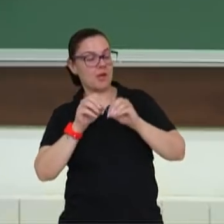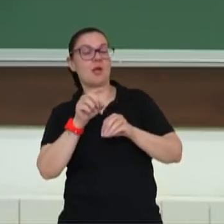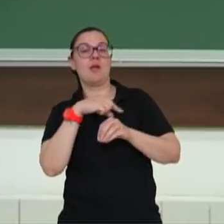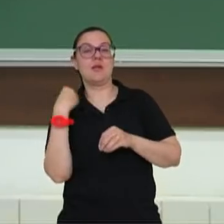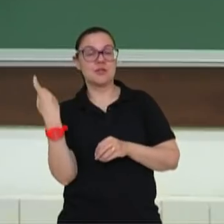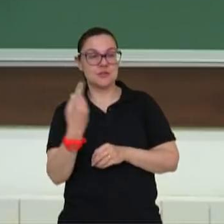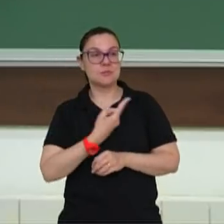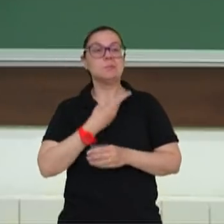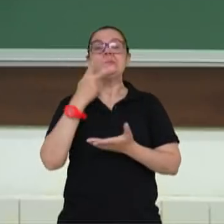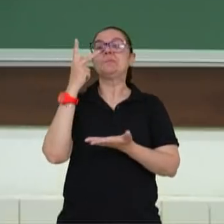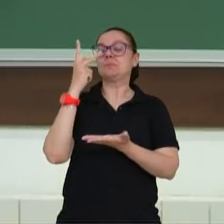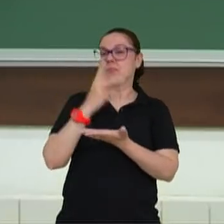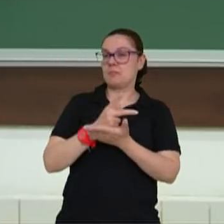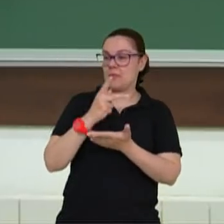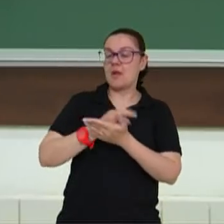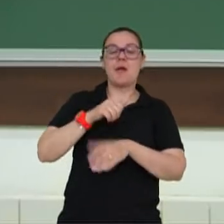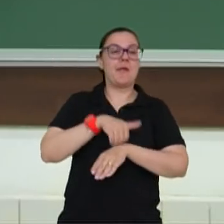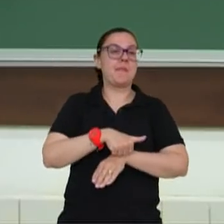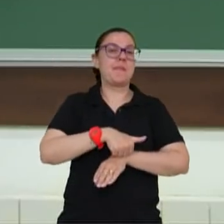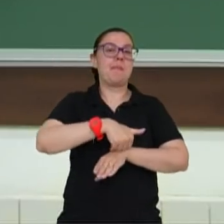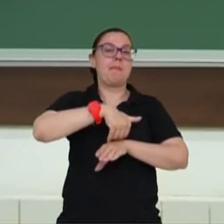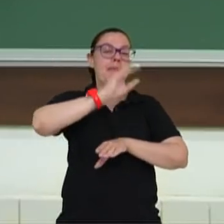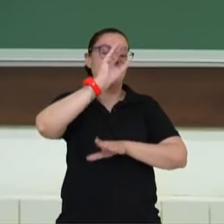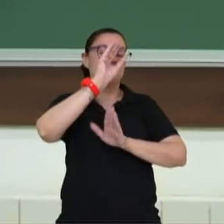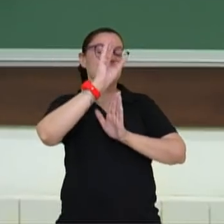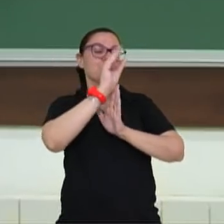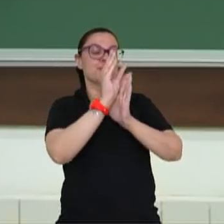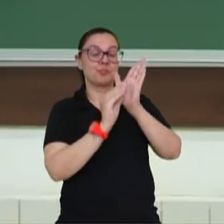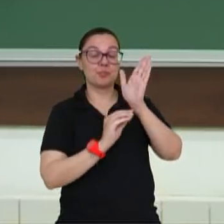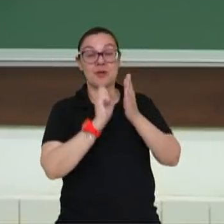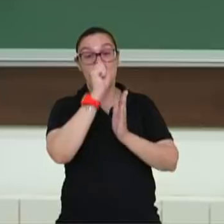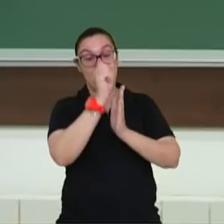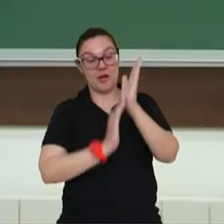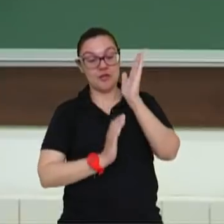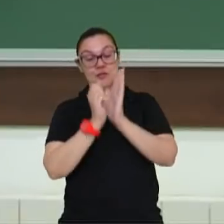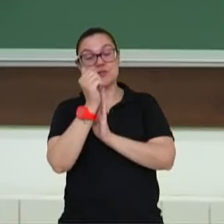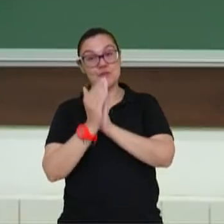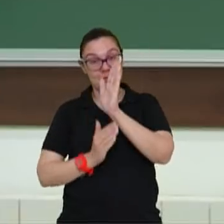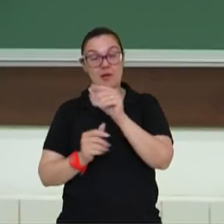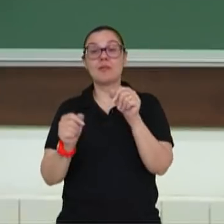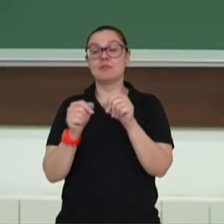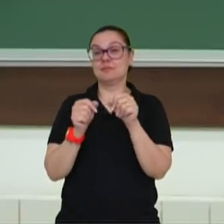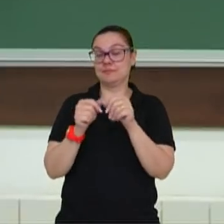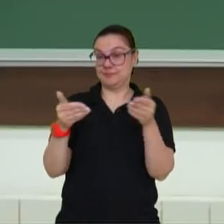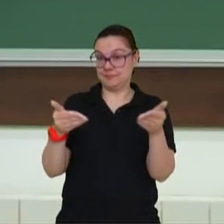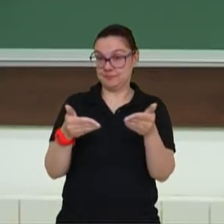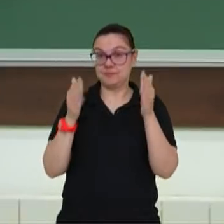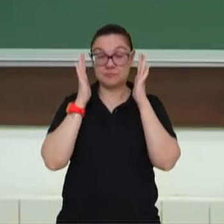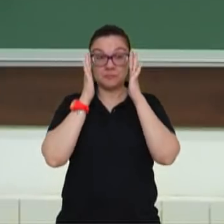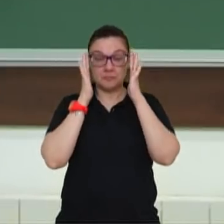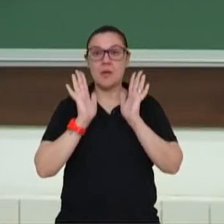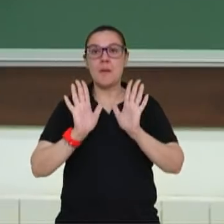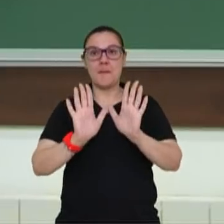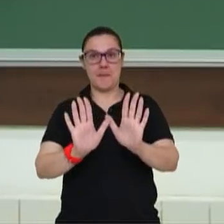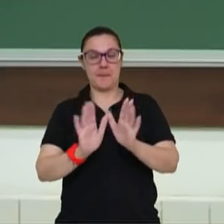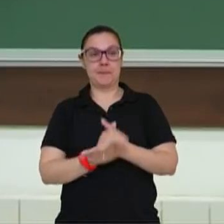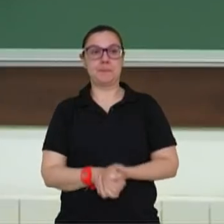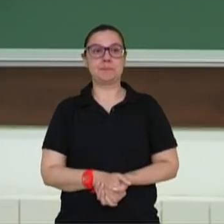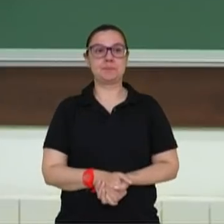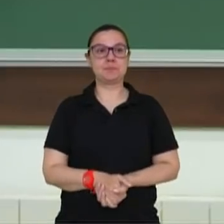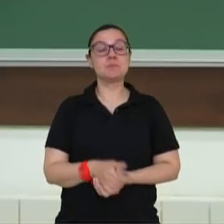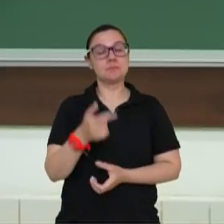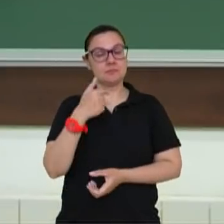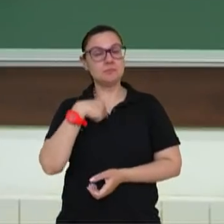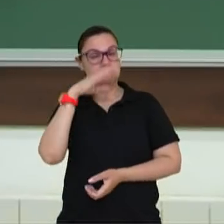nós temos muitos e outros exercícios que poderíamos fazer aqui. Mas